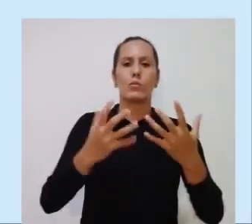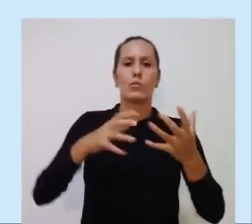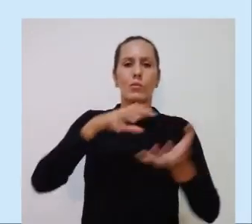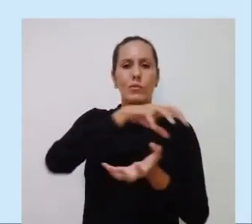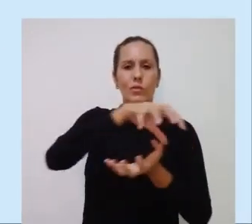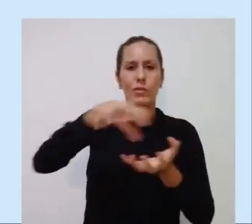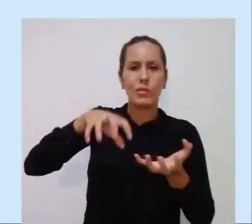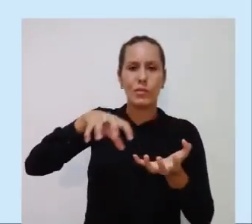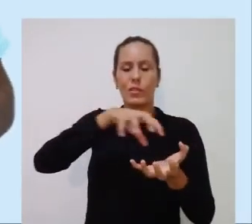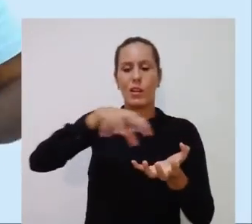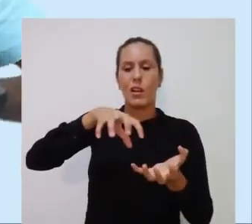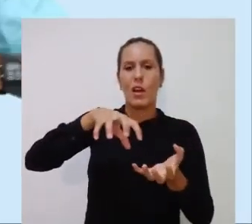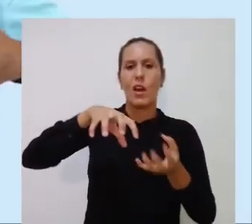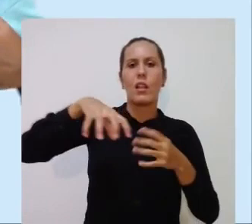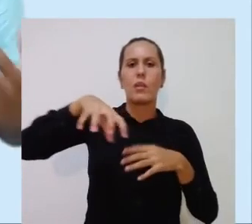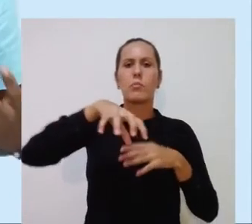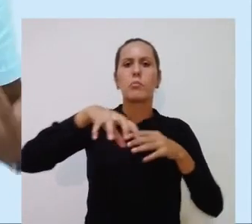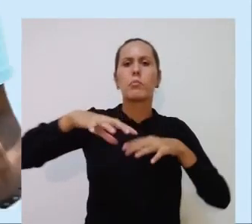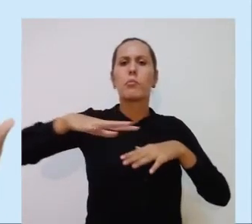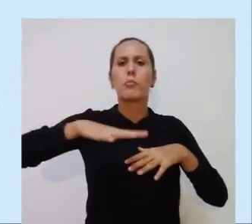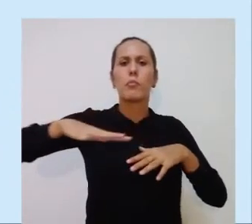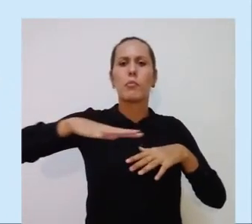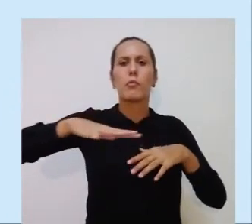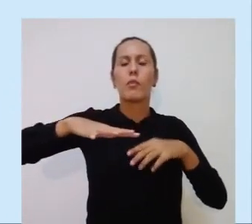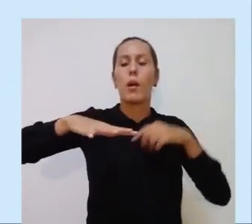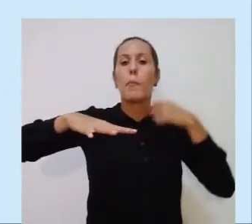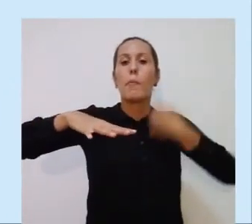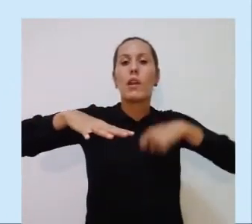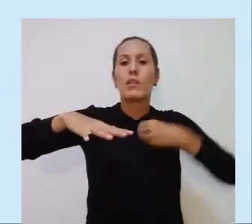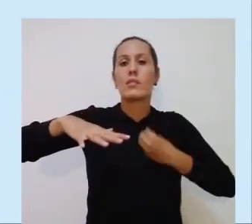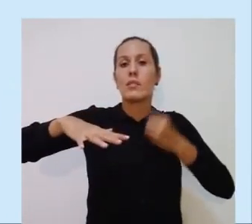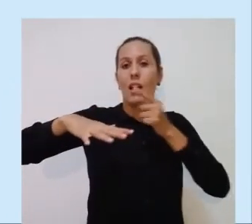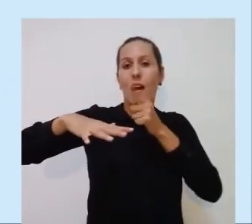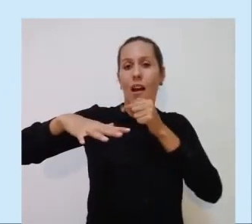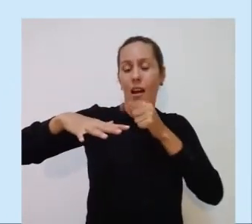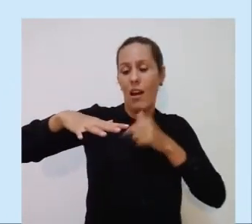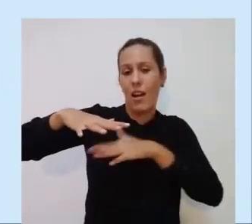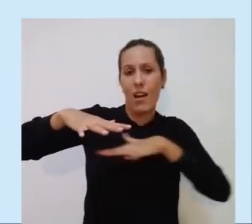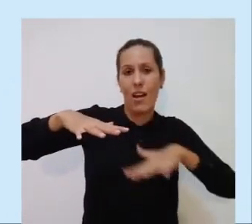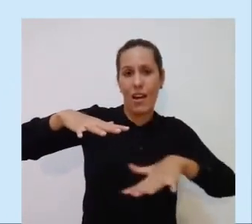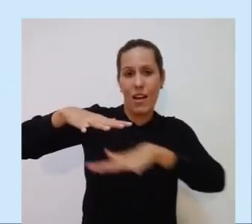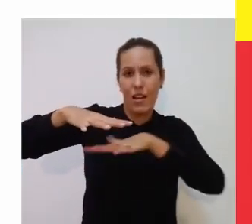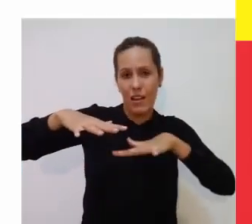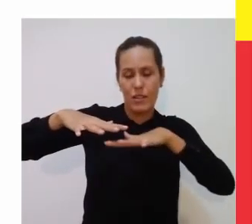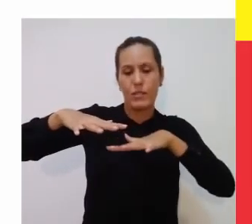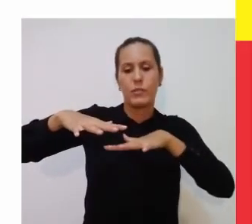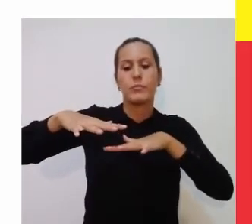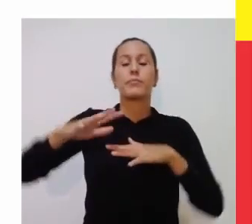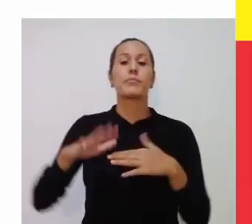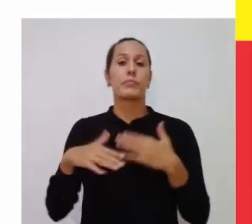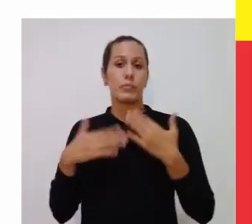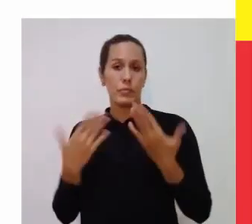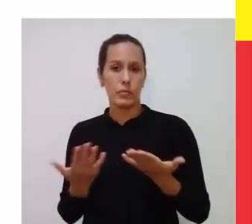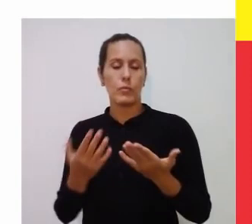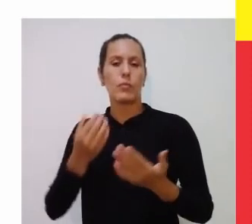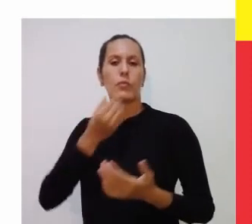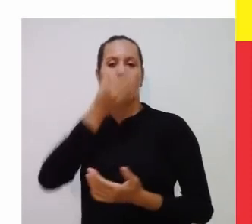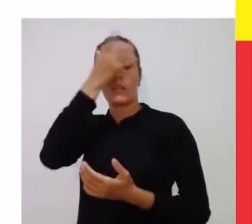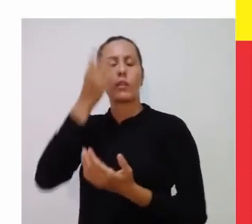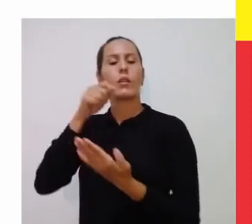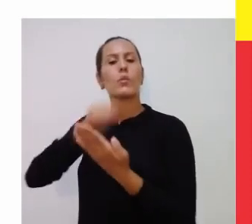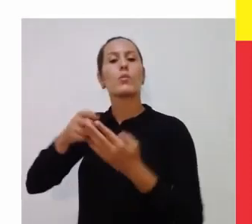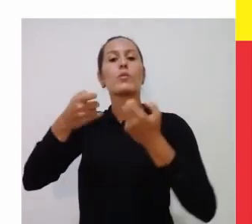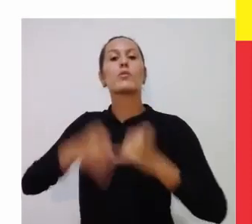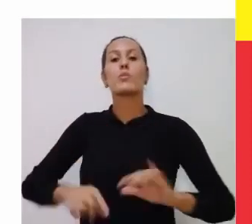coisa líquida, né? Então, o que é que faz o continente flutuar? Então, Wegener ele vai dividir em